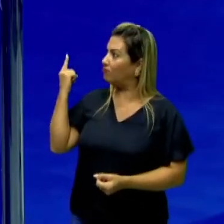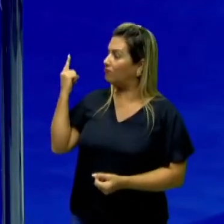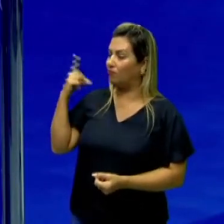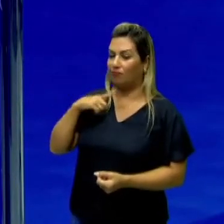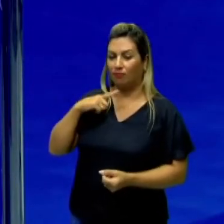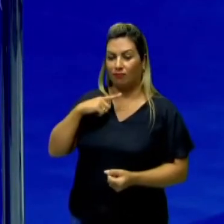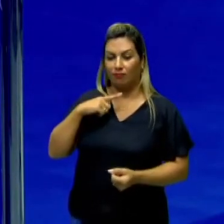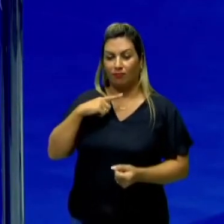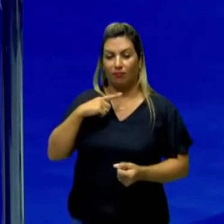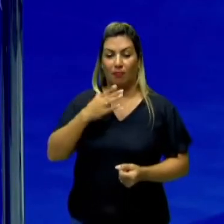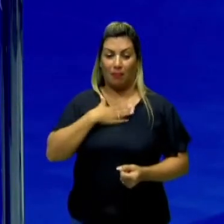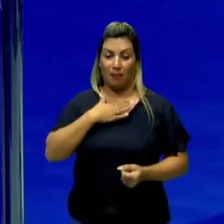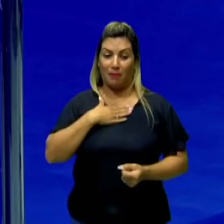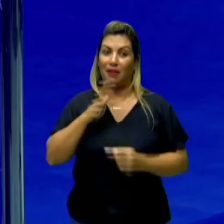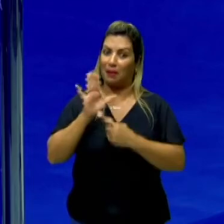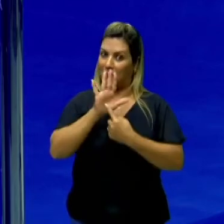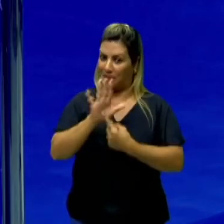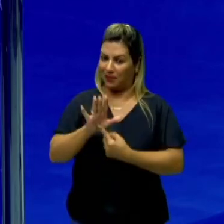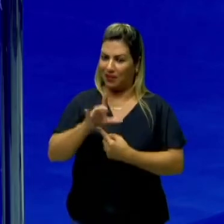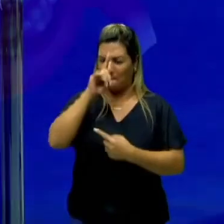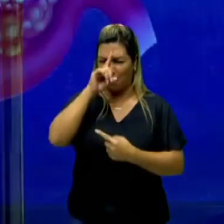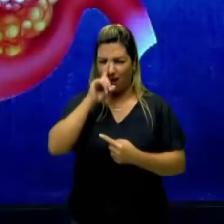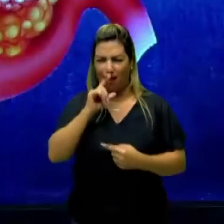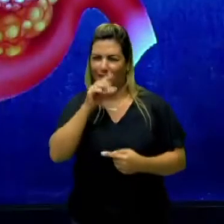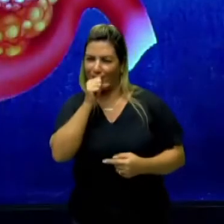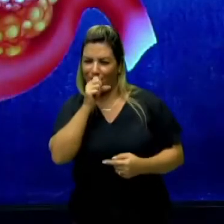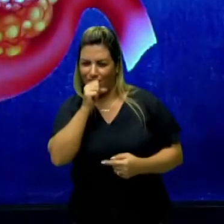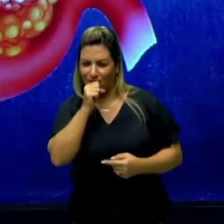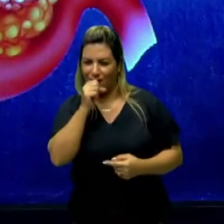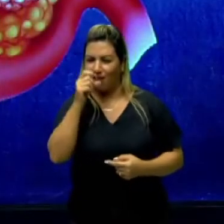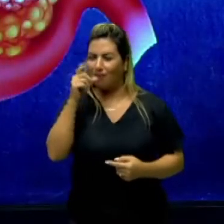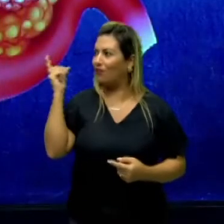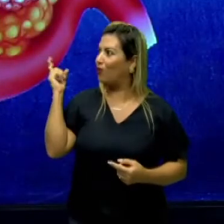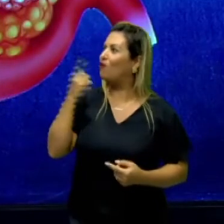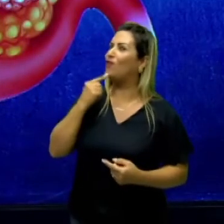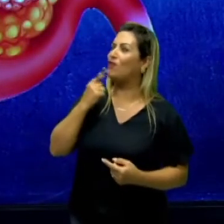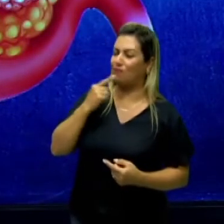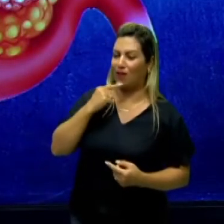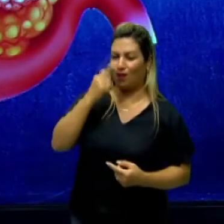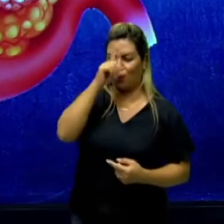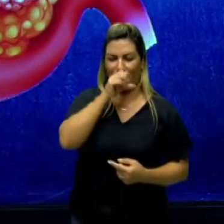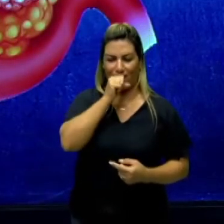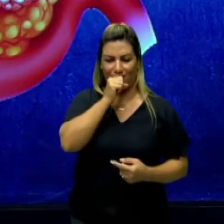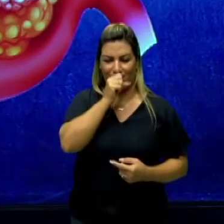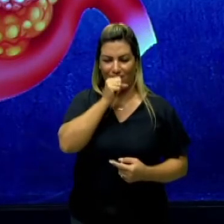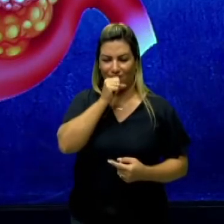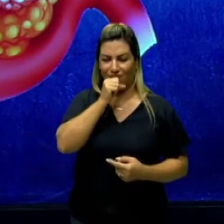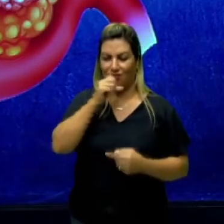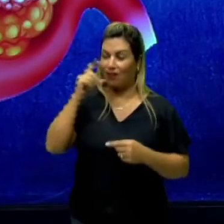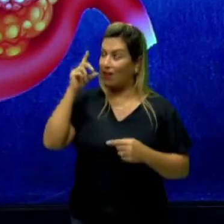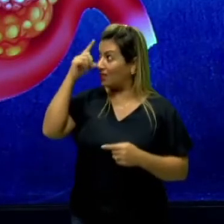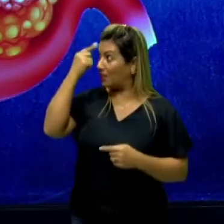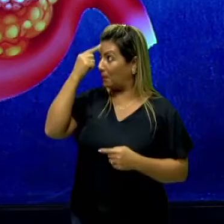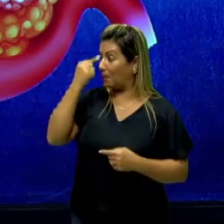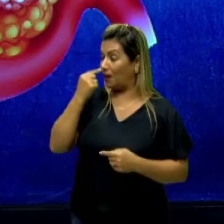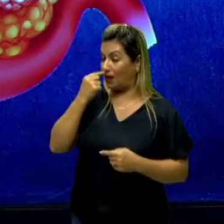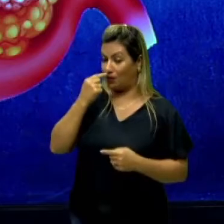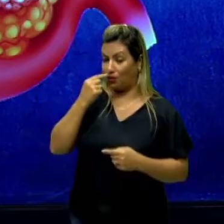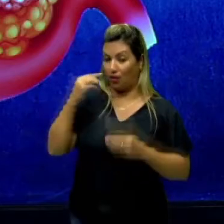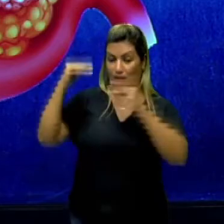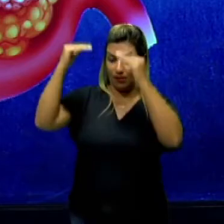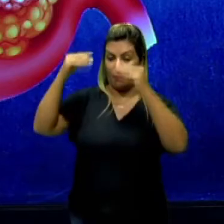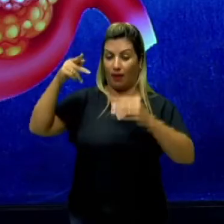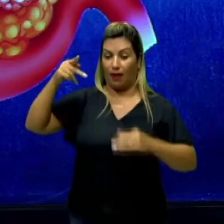essa porção, para mim aqui aparece amarelo, meio alaranjado, não sei como que aparece para vocês na tela. Nós temos nessa imagem acima o